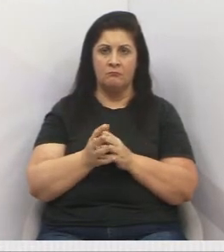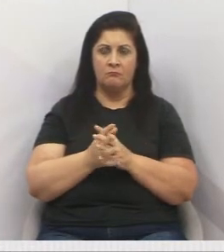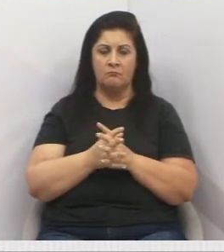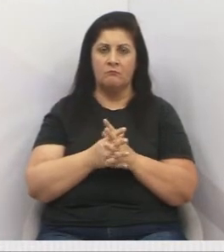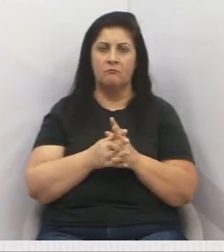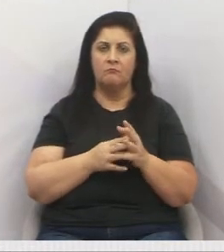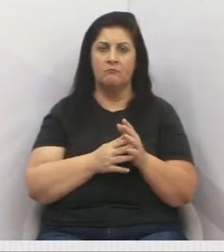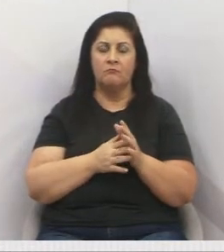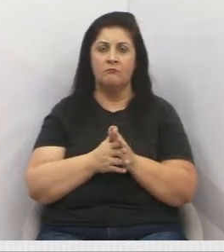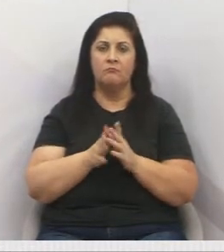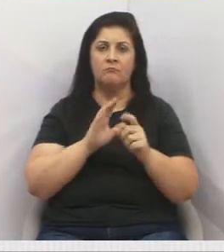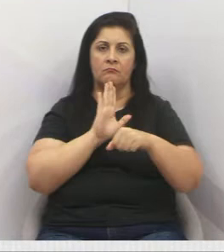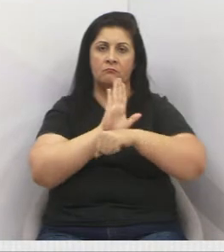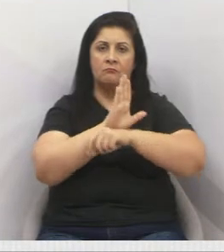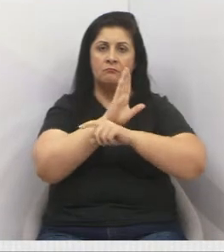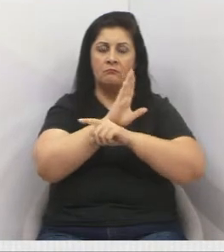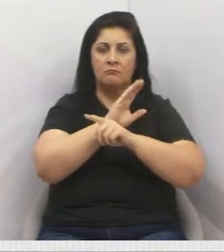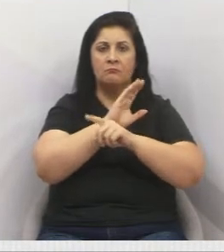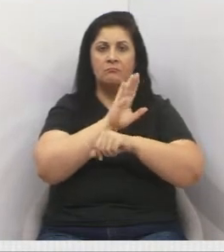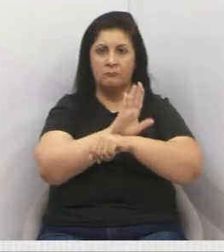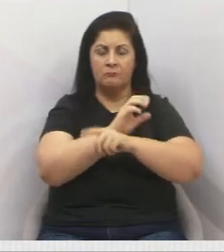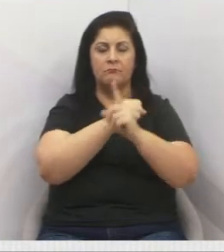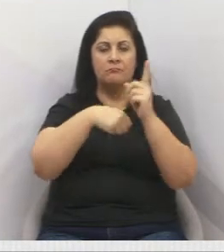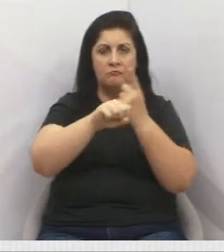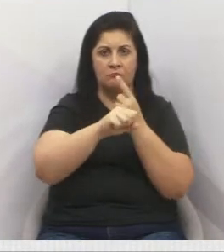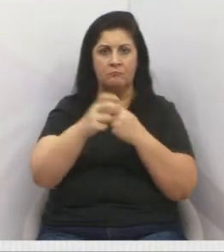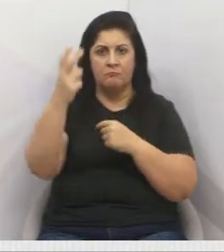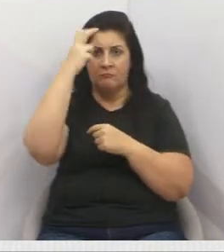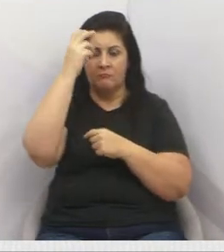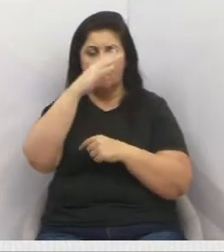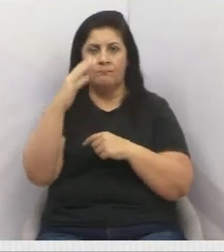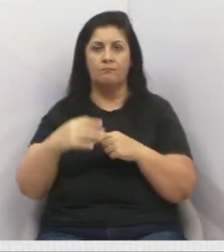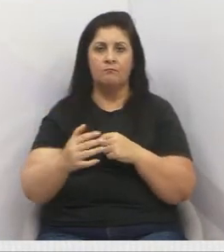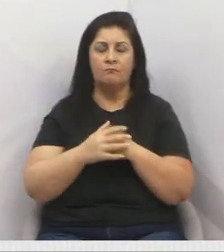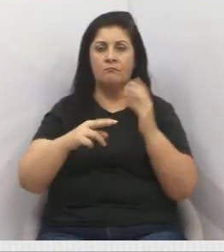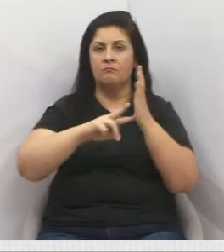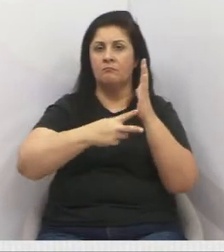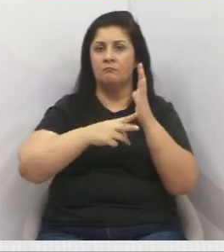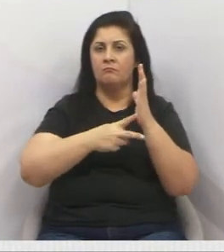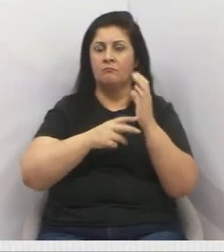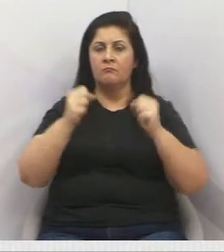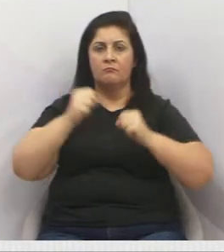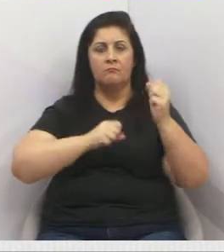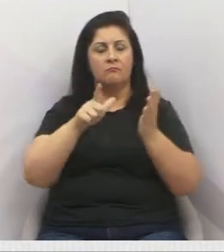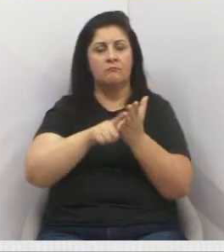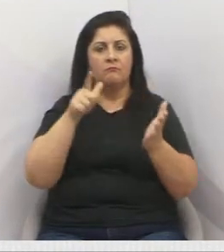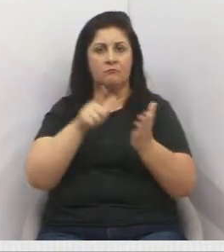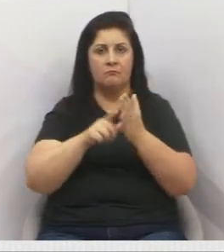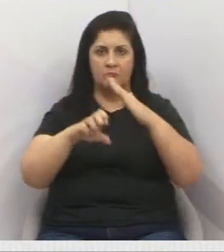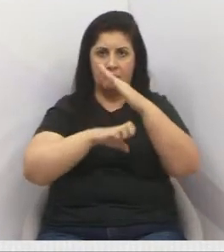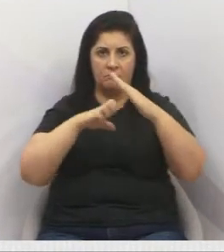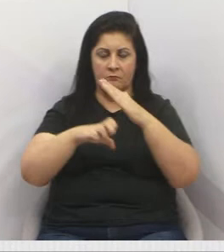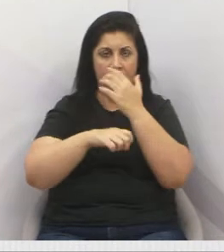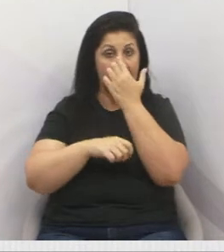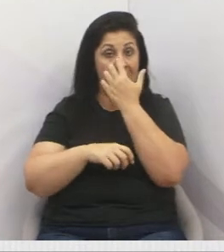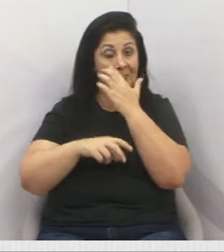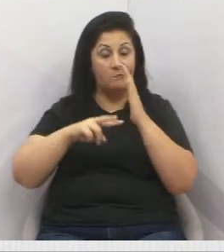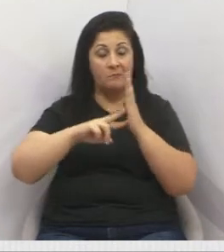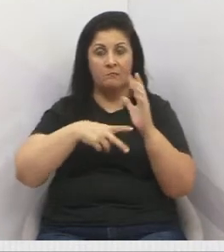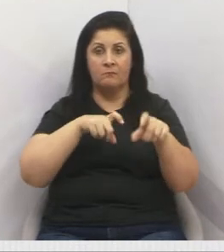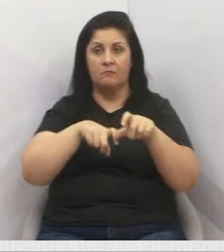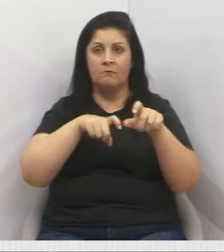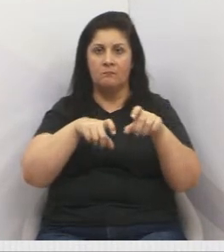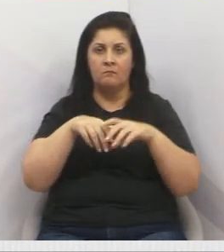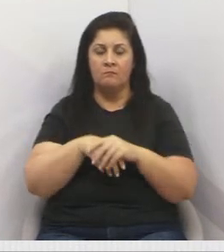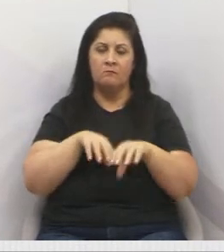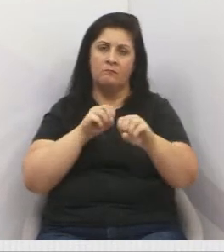Movimentos populares, Cultura no Morro, entidades de classe sindical, Sindicato dos Papeleiros, empresas ou entidades profissionais, Sindicato Rural e